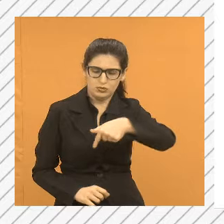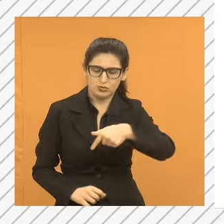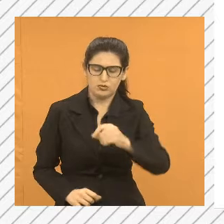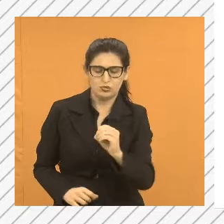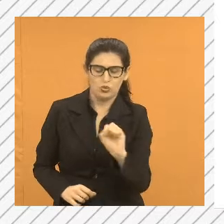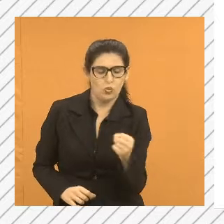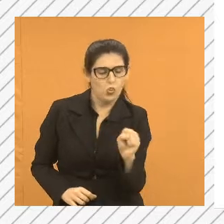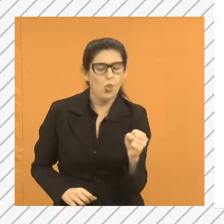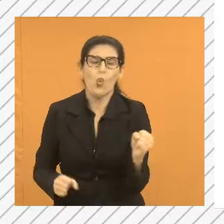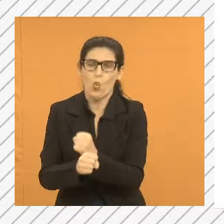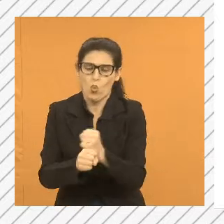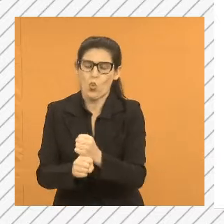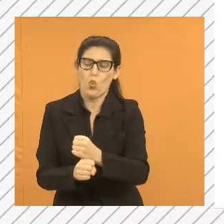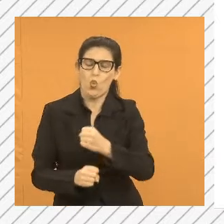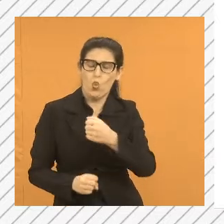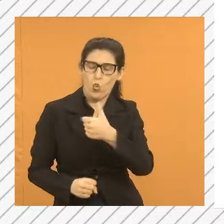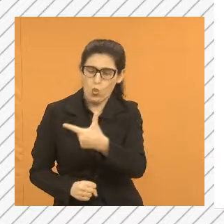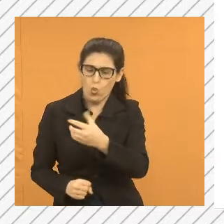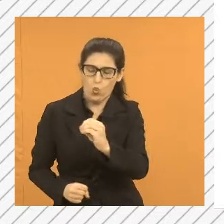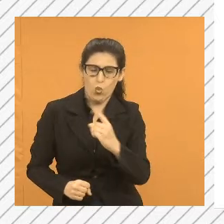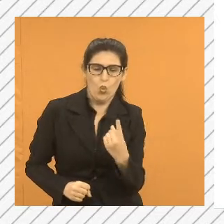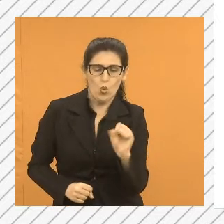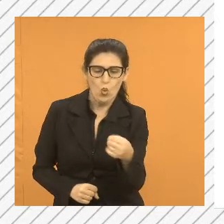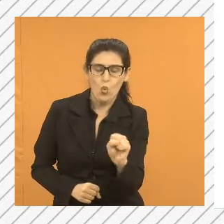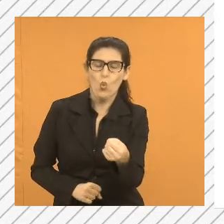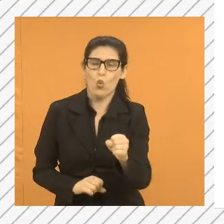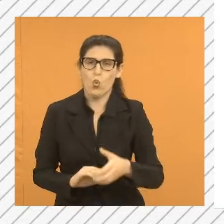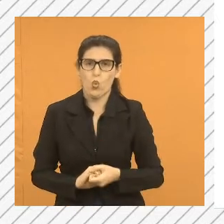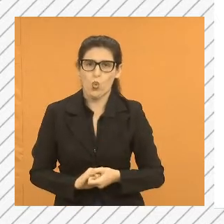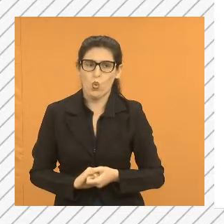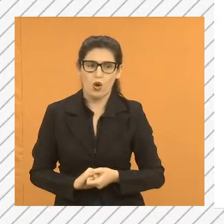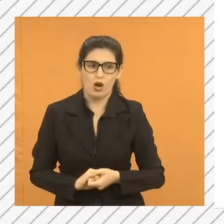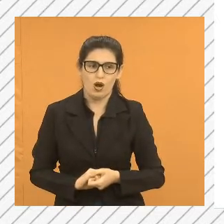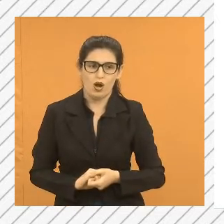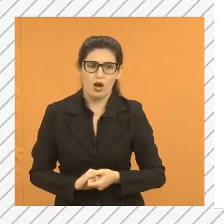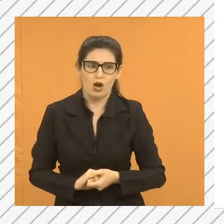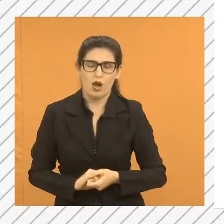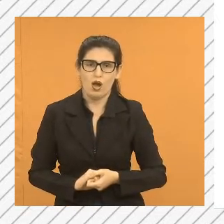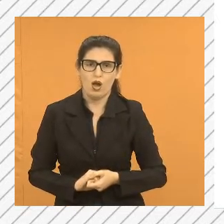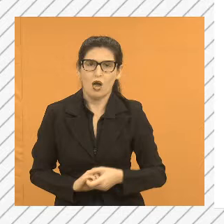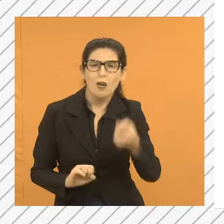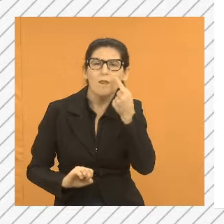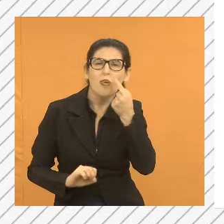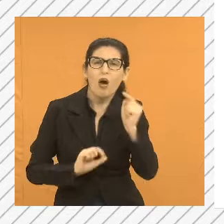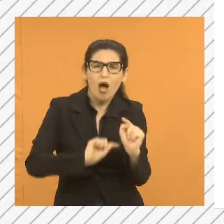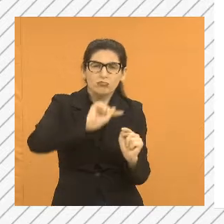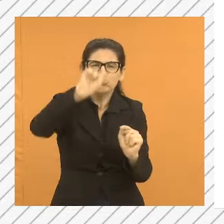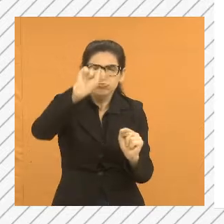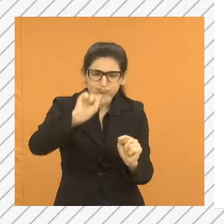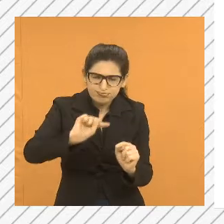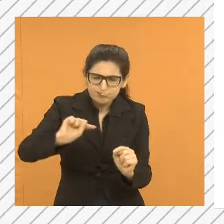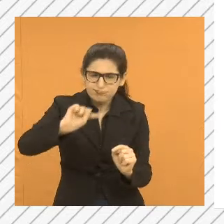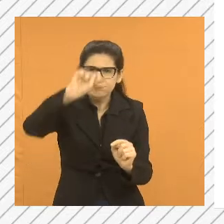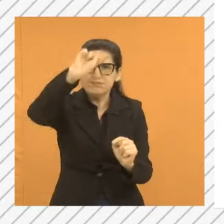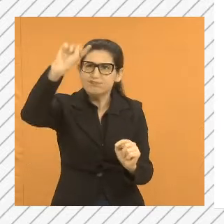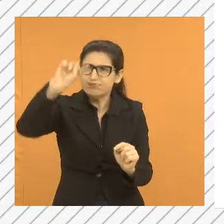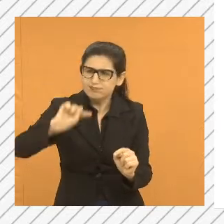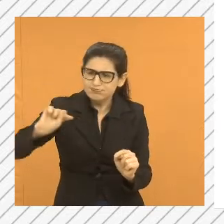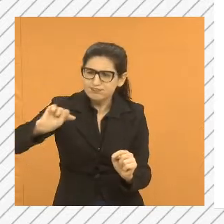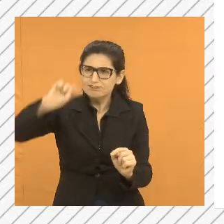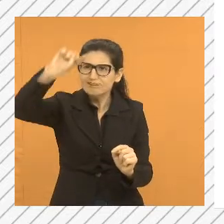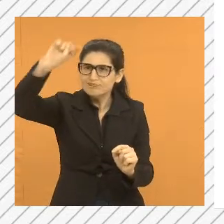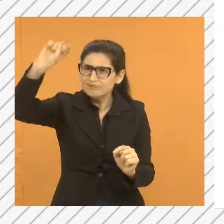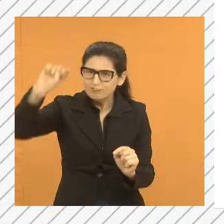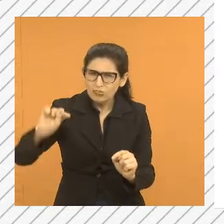49.708 em 2018. Os próximos gráficos nos mostram as auditorias